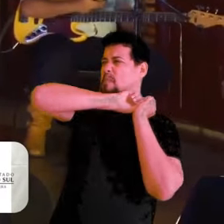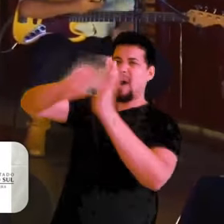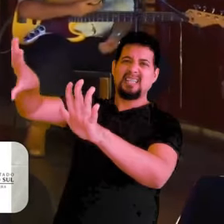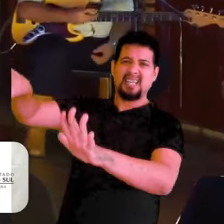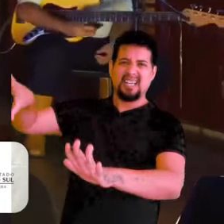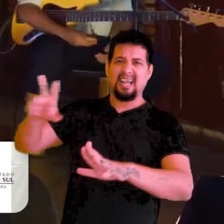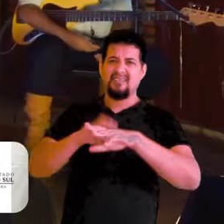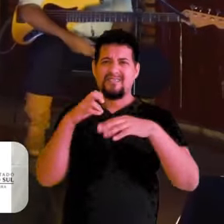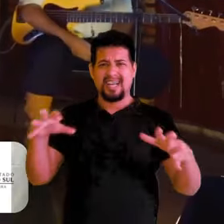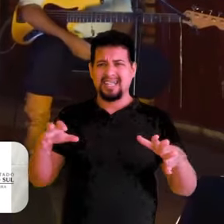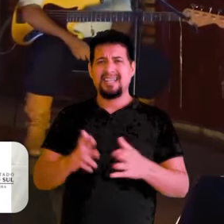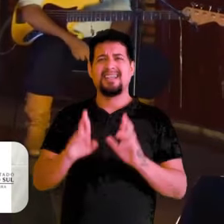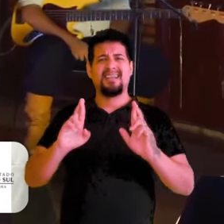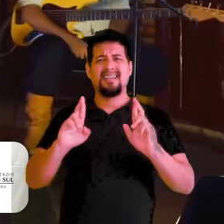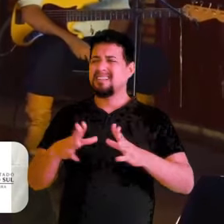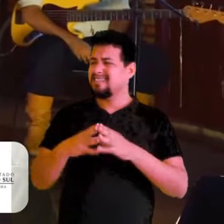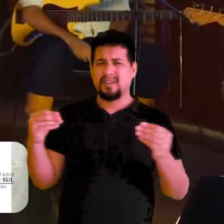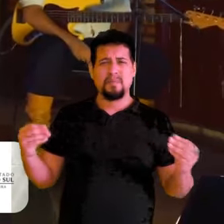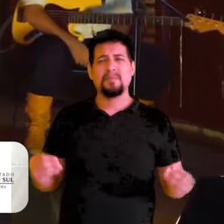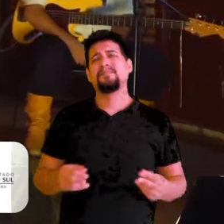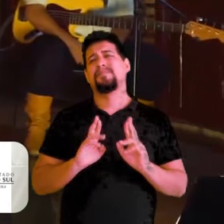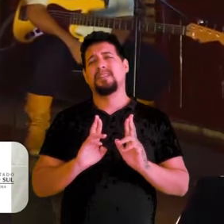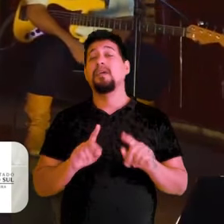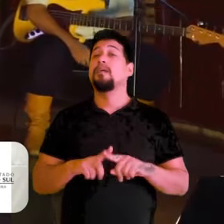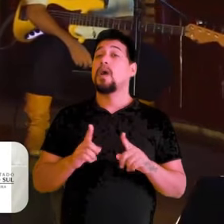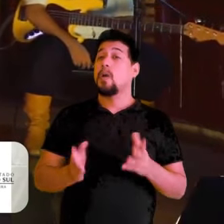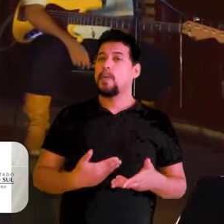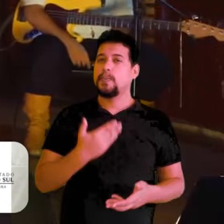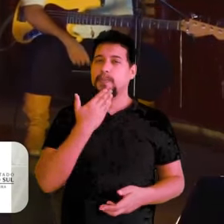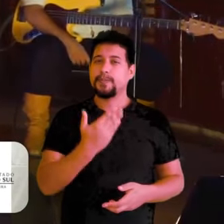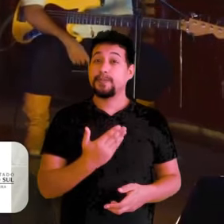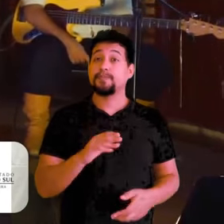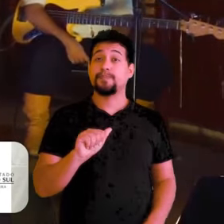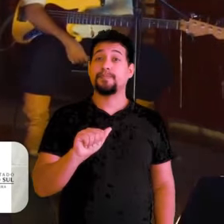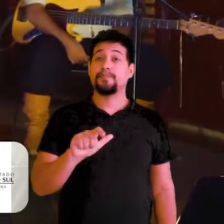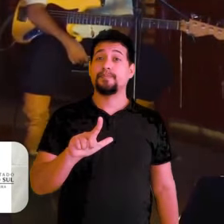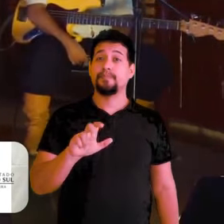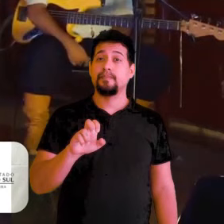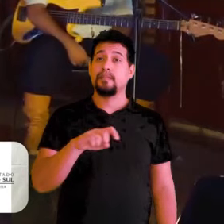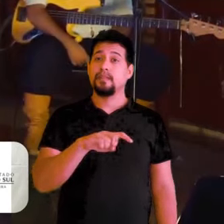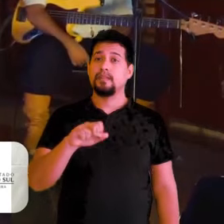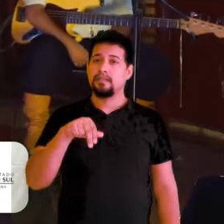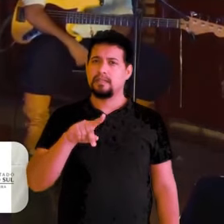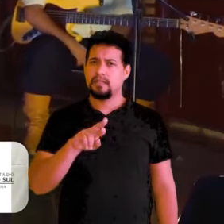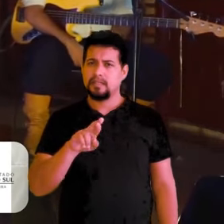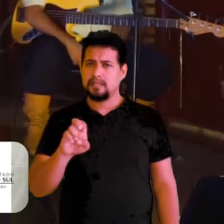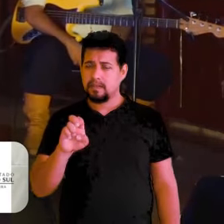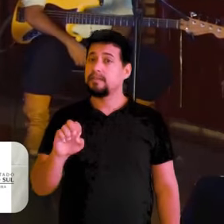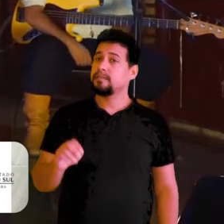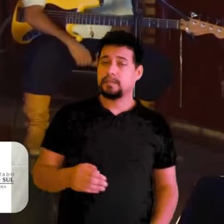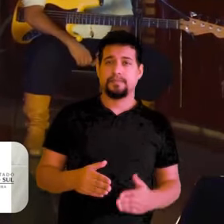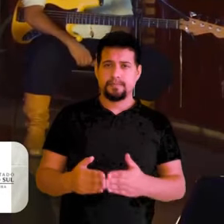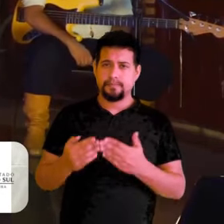volta para onde veio. Né? E não há tempestade que dure para sempre. Não, com certeza. E agora eu vou pedir para o Alexandre trazer